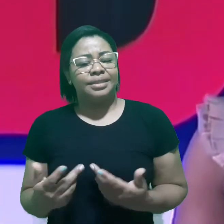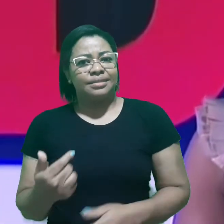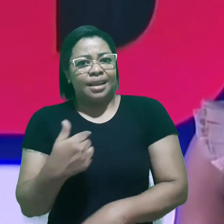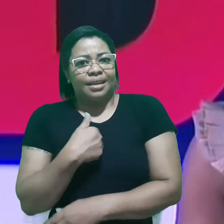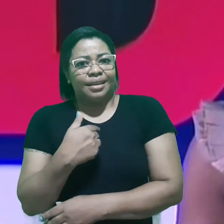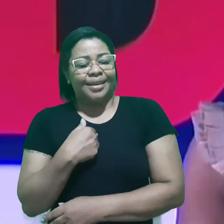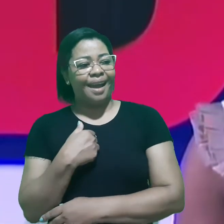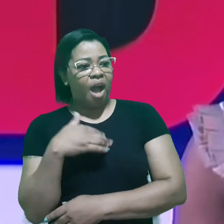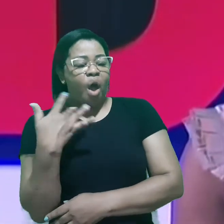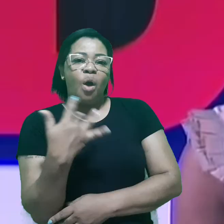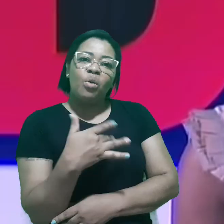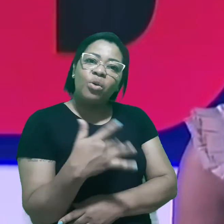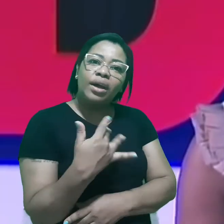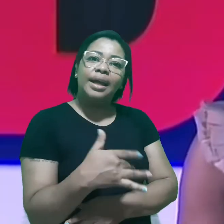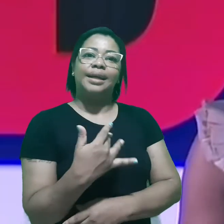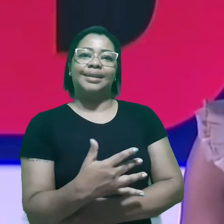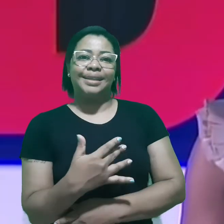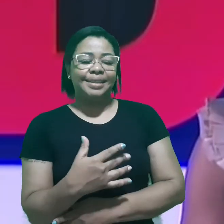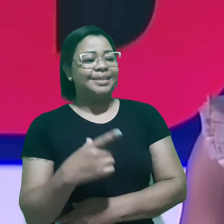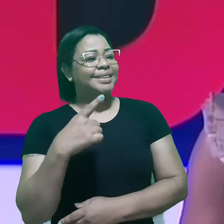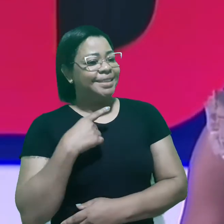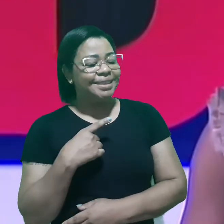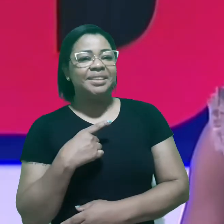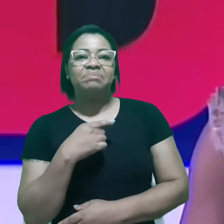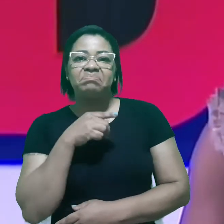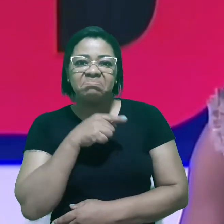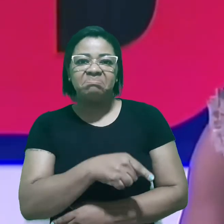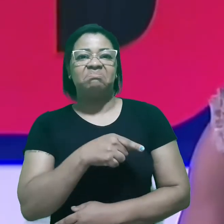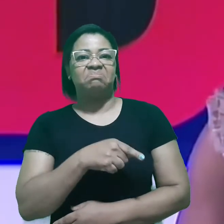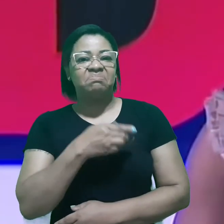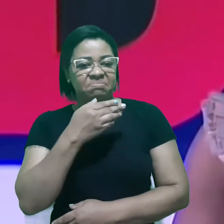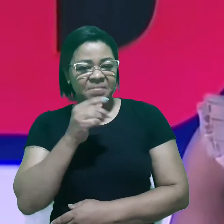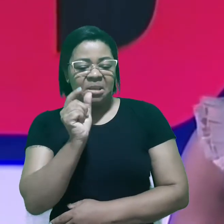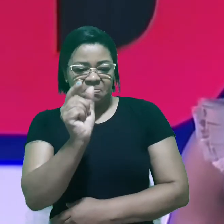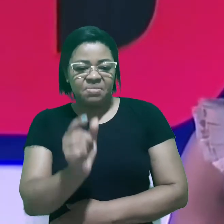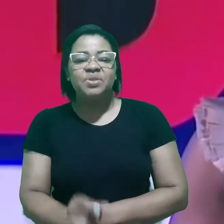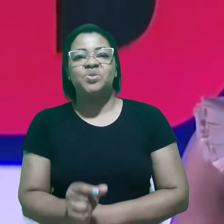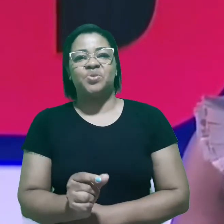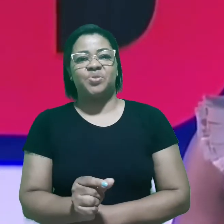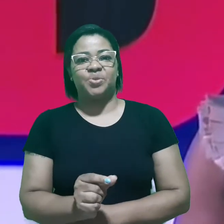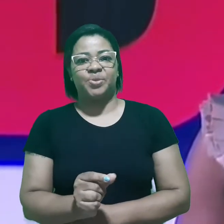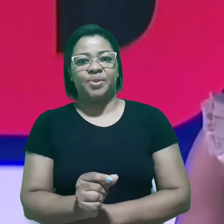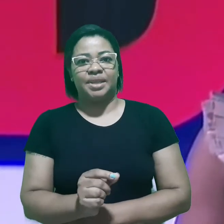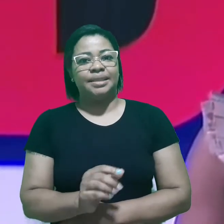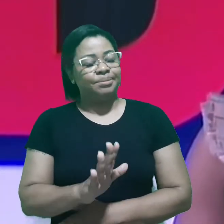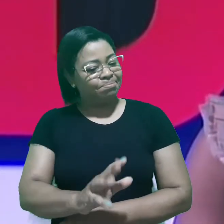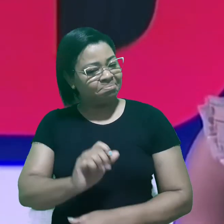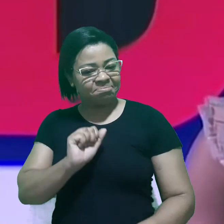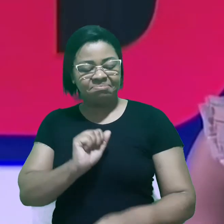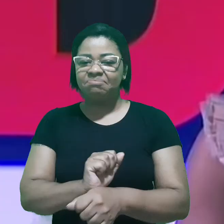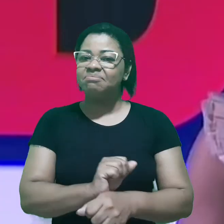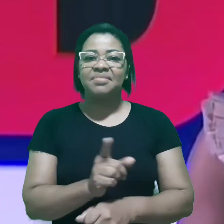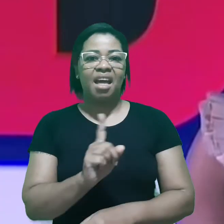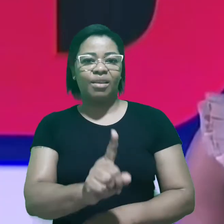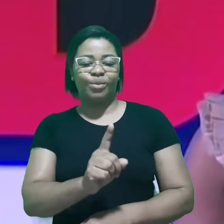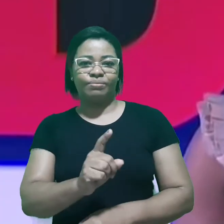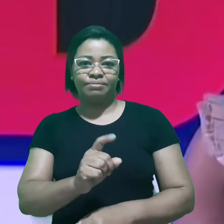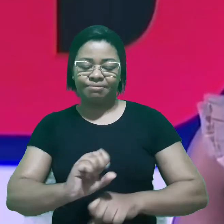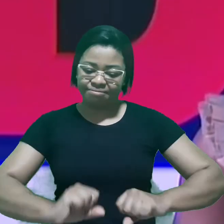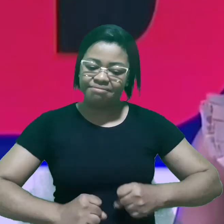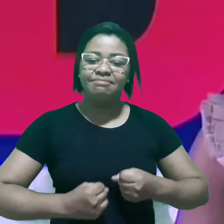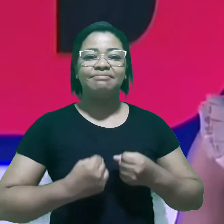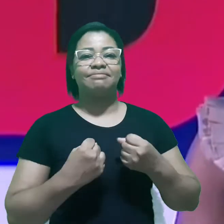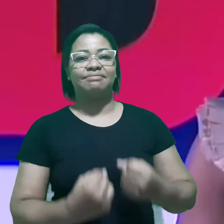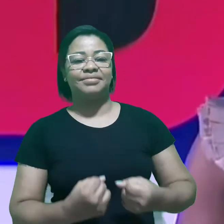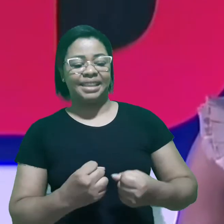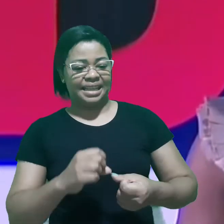massas comuns de nigerianos que não se supunham ser leitores. Ela não tinha só lido o livro, mas ela havia se apossado dele e